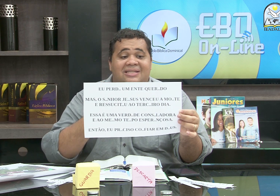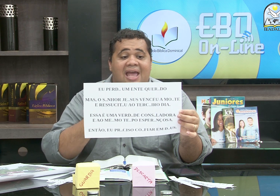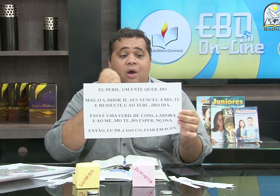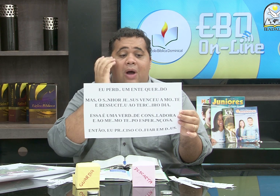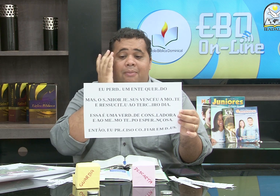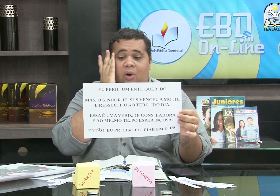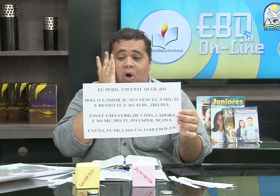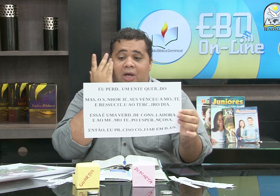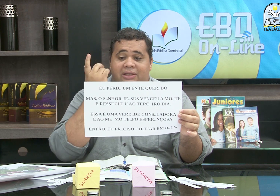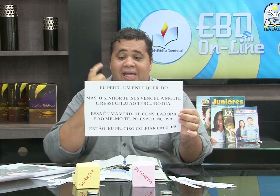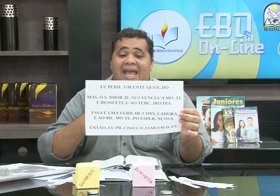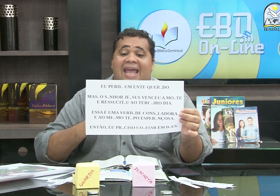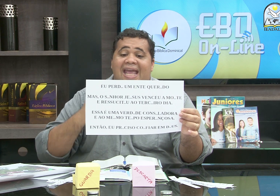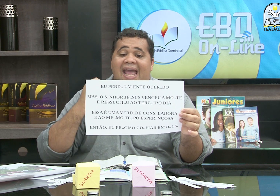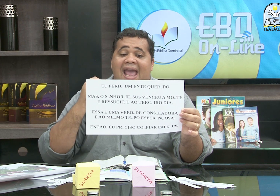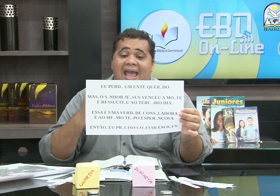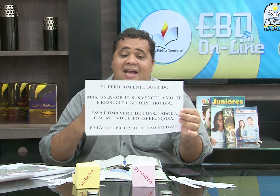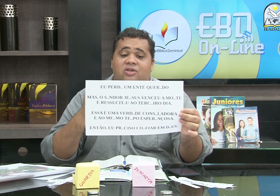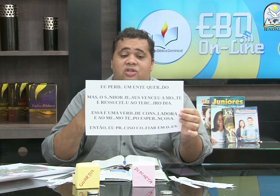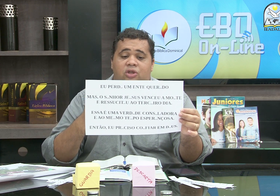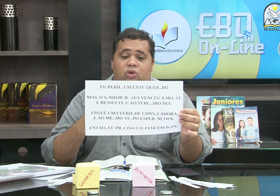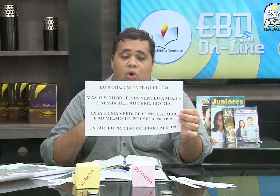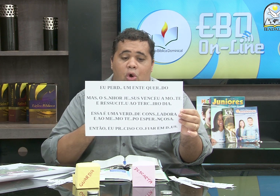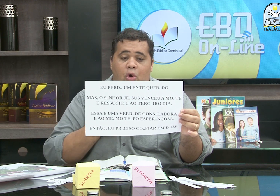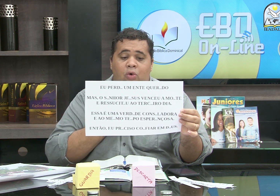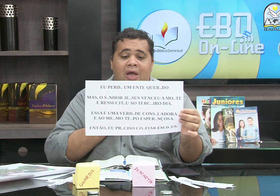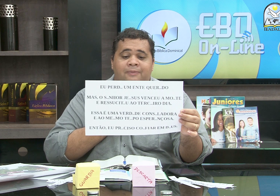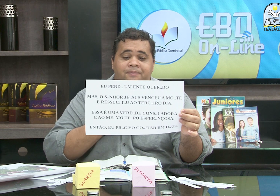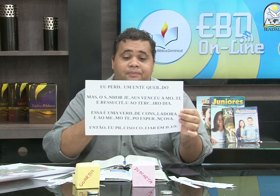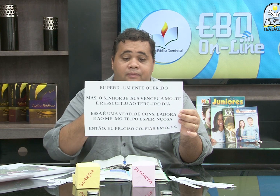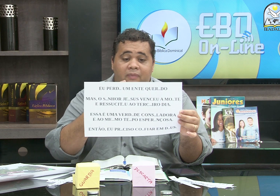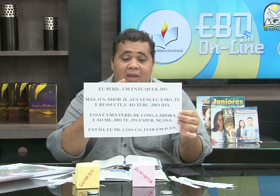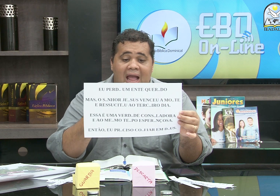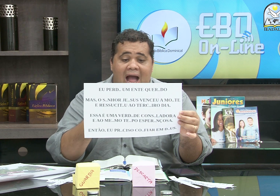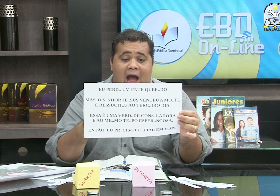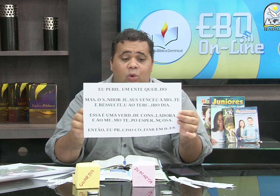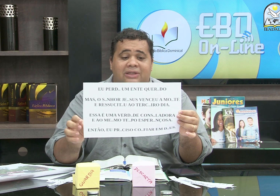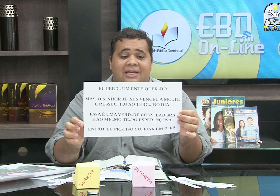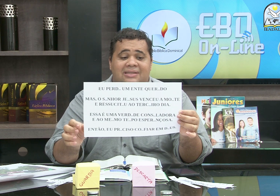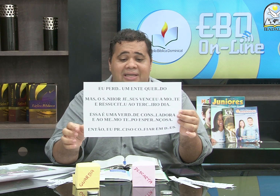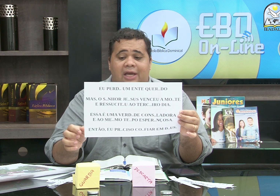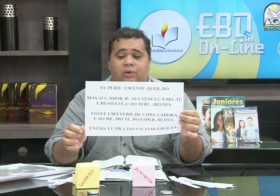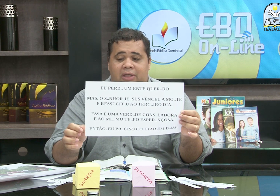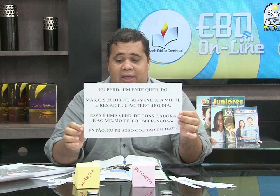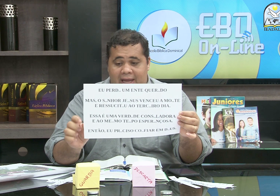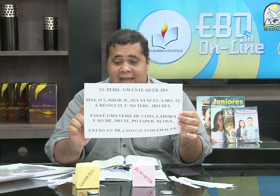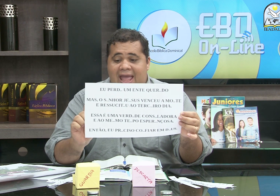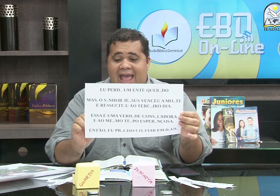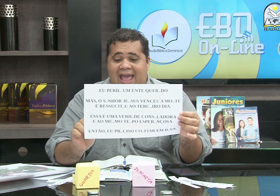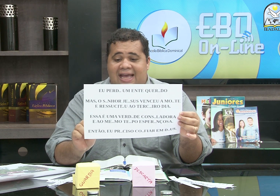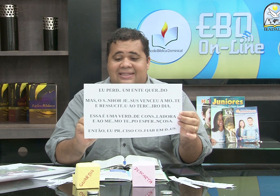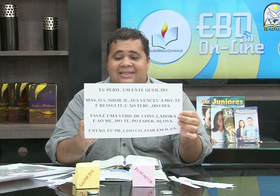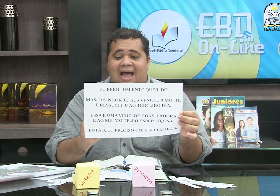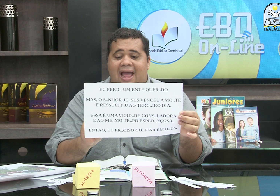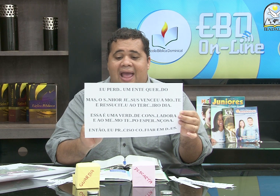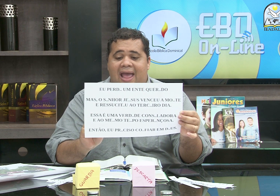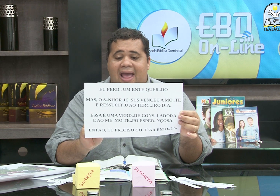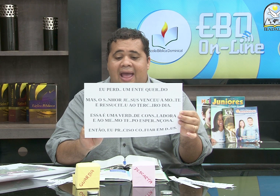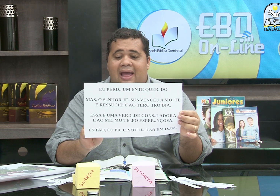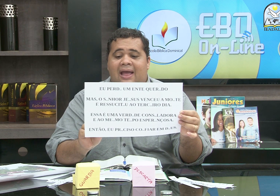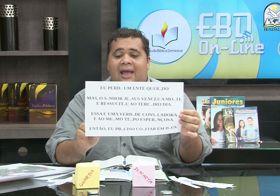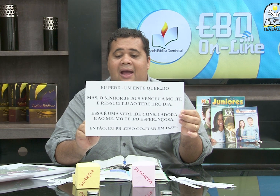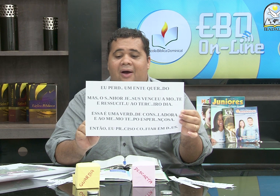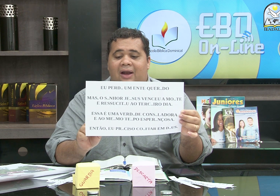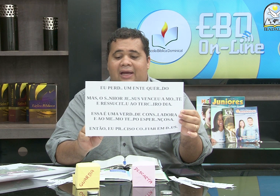venceu a morte e ressuscitou ao terceiro dia essa